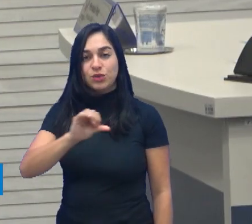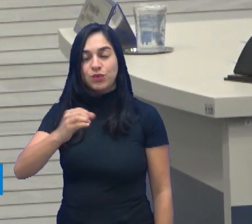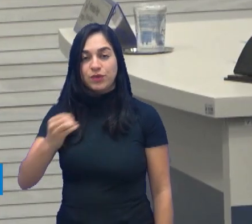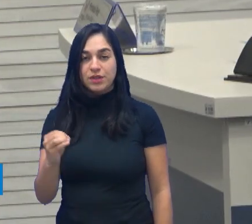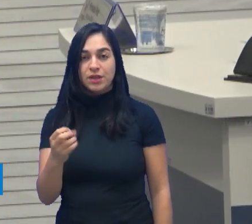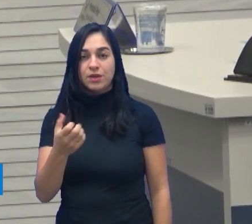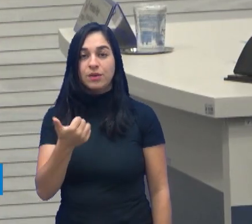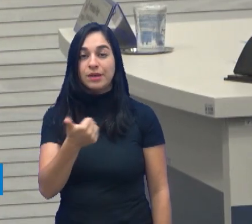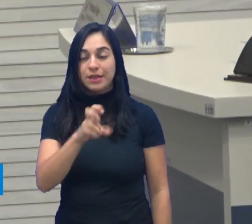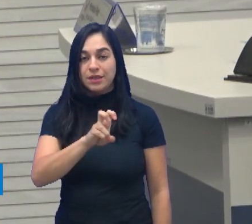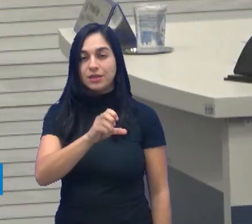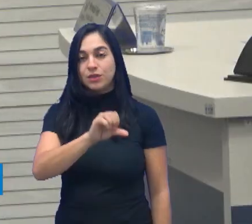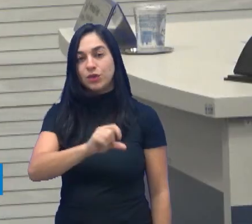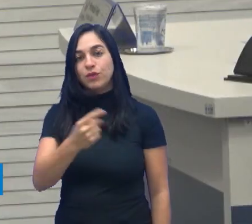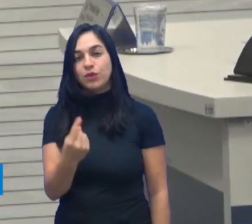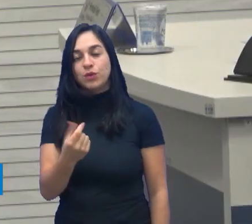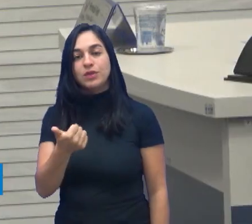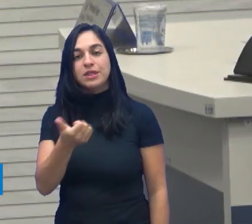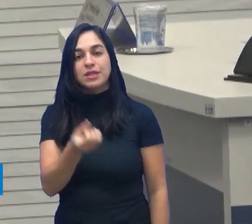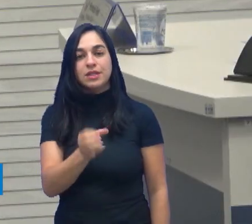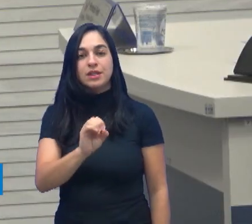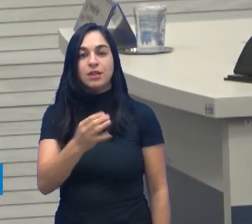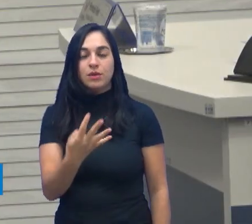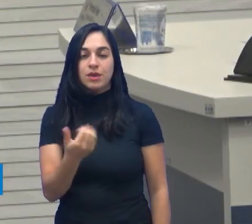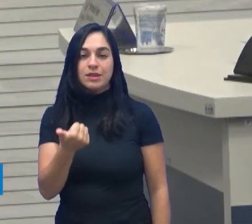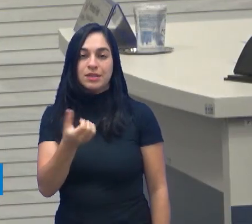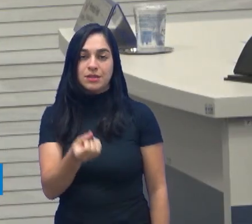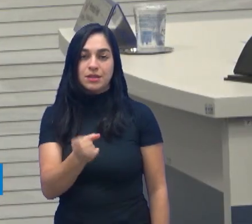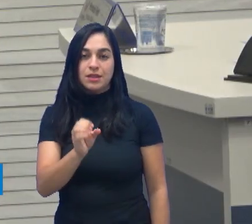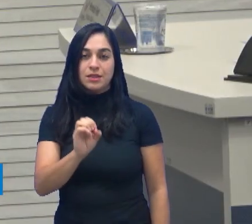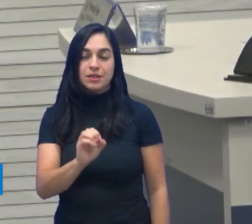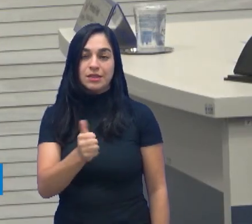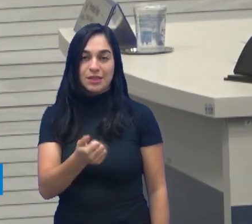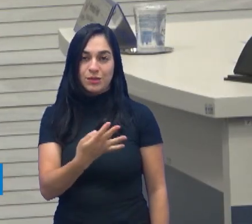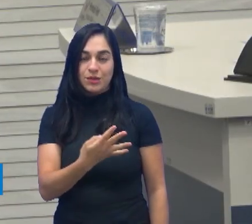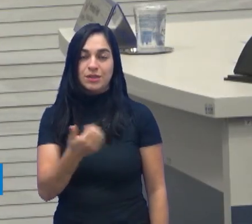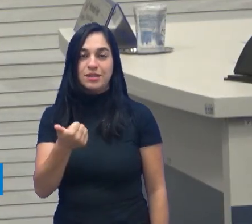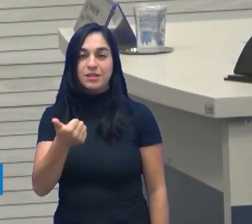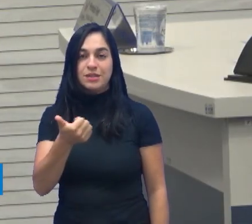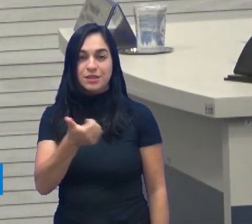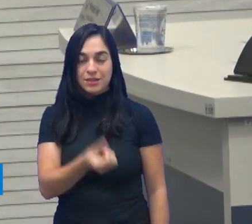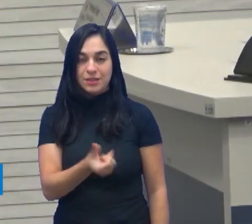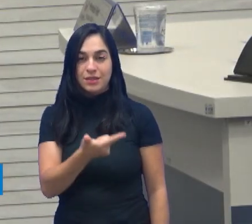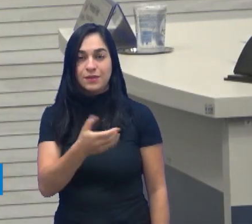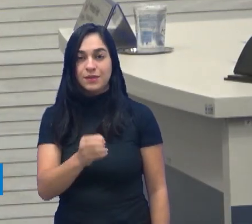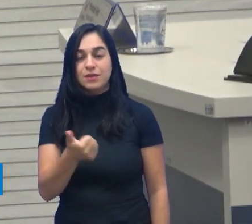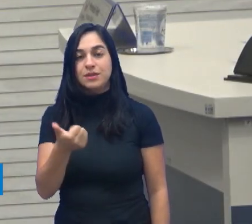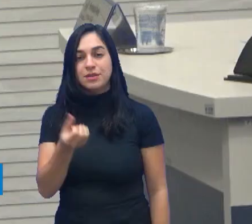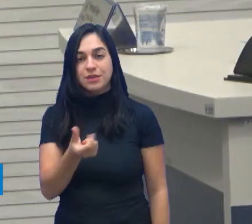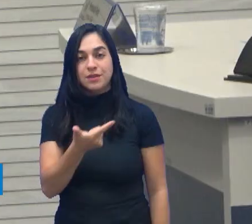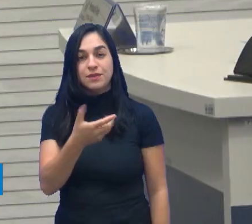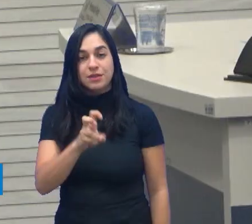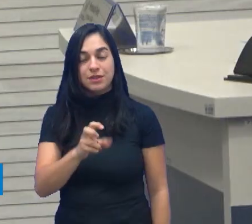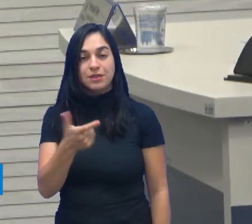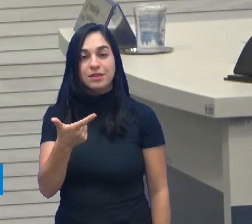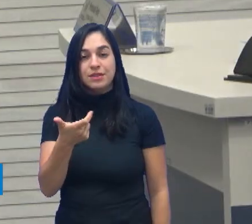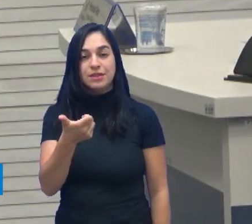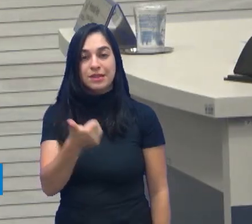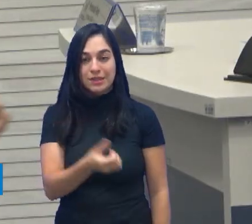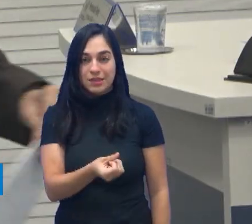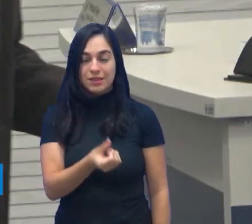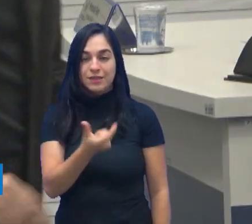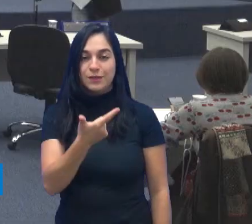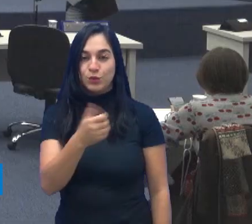1591, 1604, 1614, 1620, 1625 e 1628. Obrigado, senhor